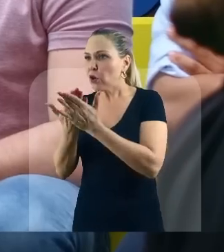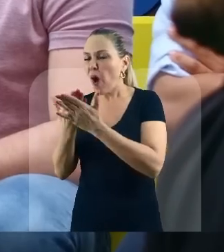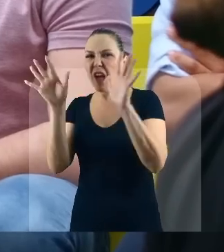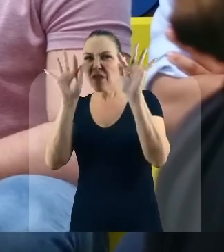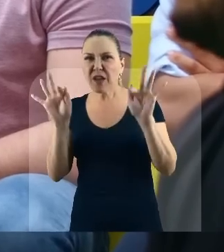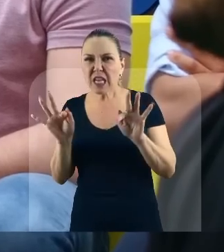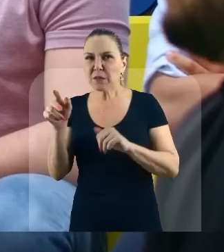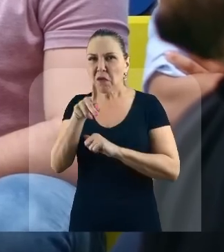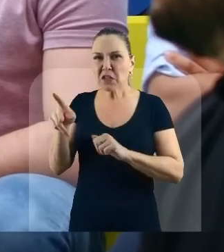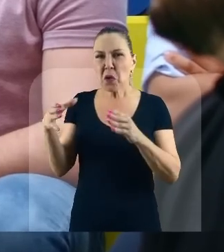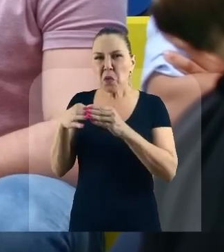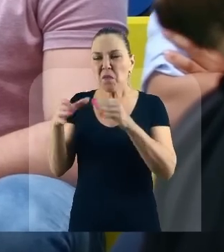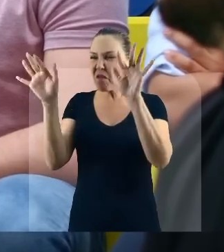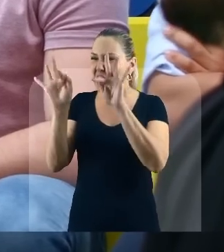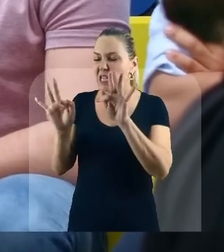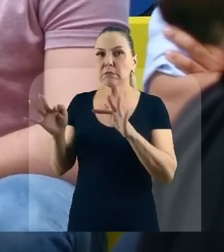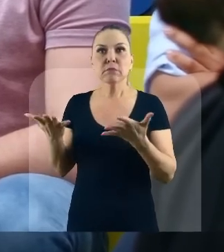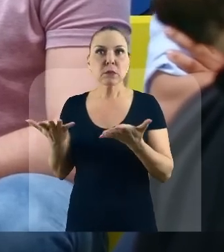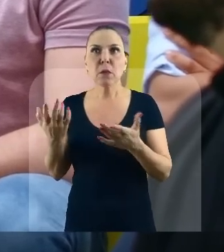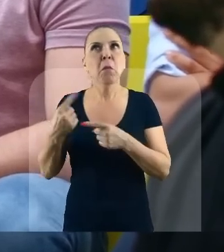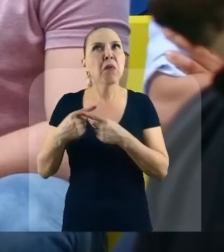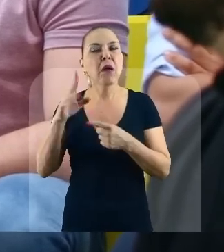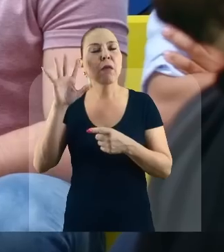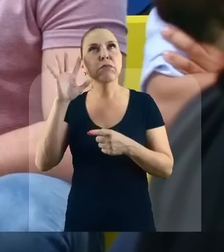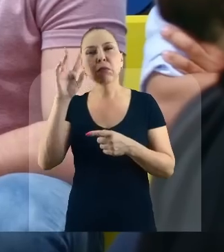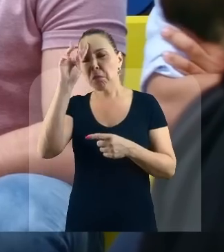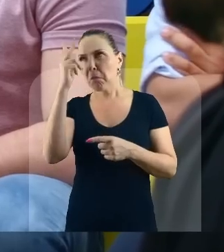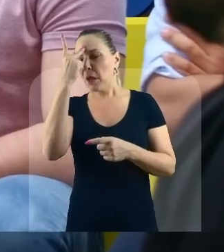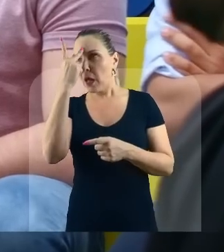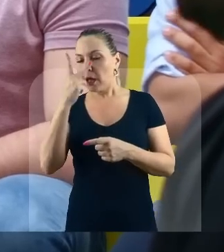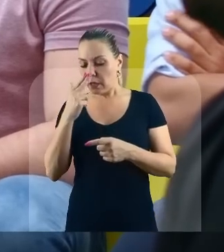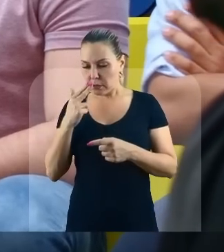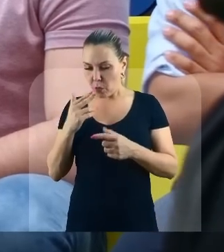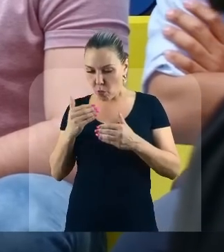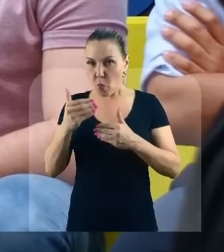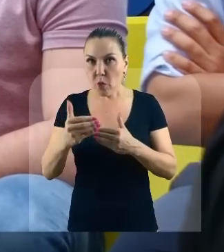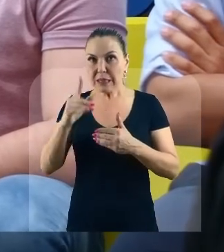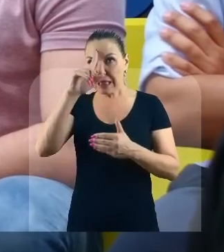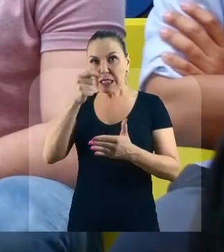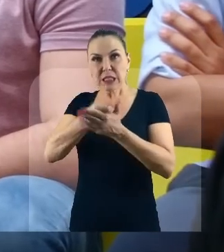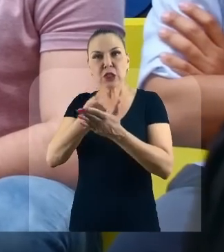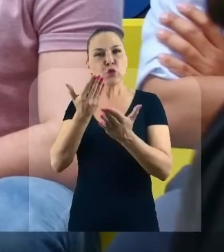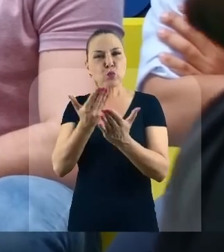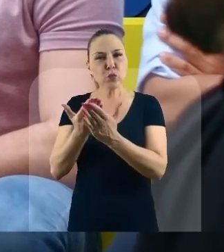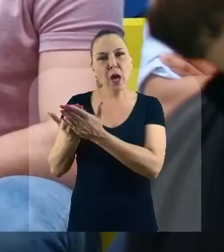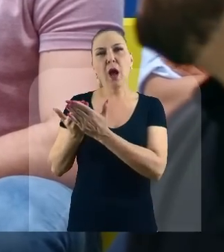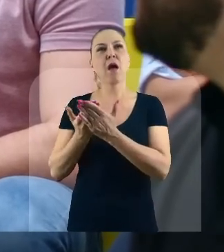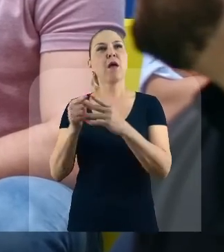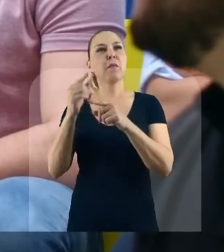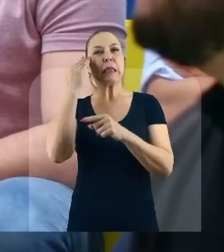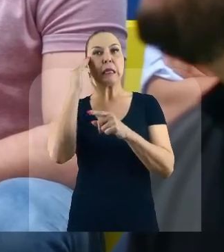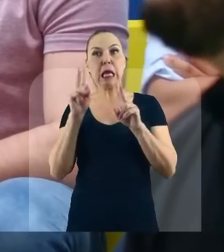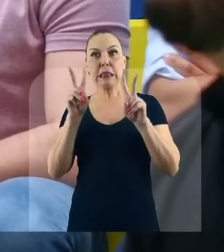na escola, ali com meus professores, está todo mundo feliz? Isso foi um passo inicial para eu poder me decidir a estudar, me aperfeiçoar